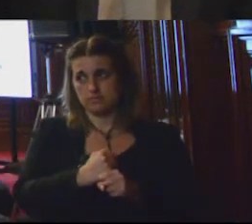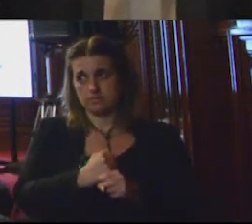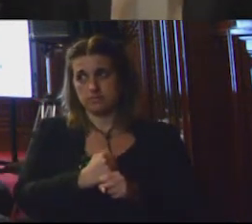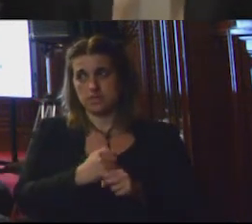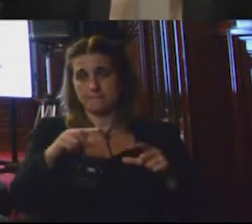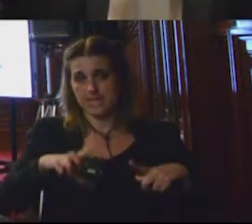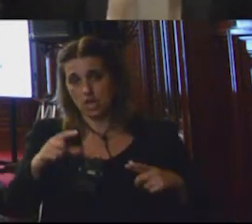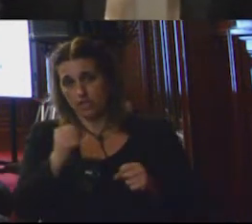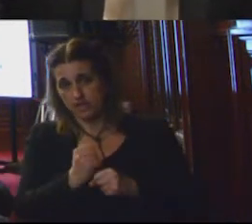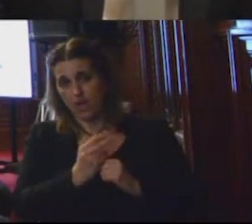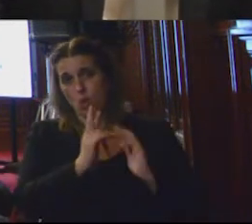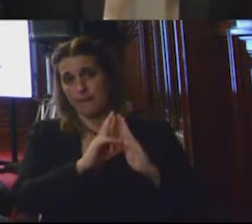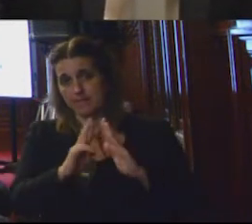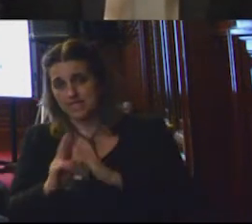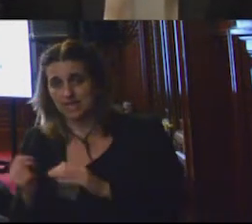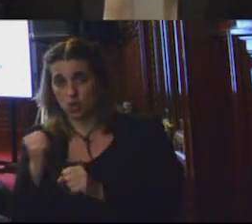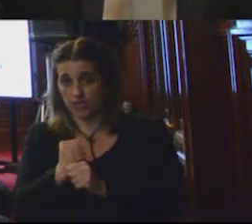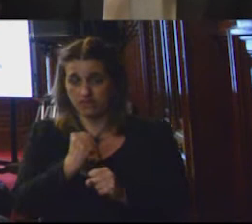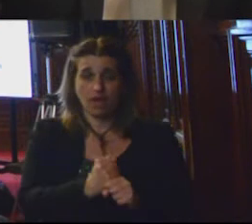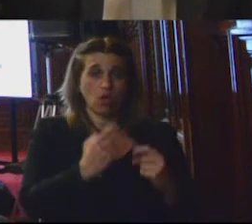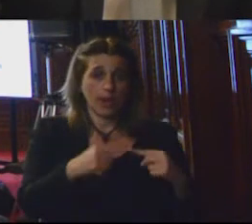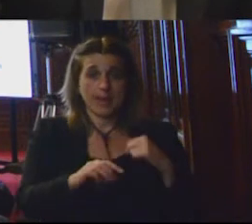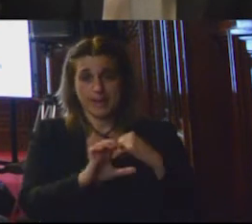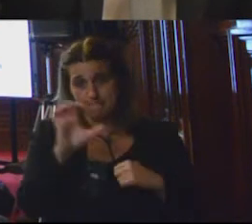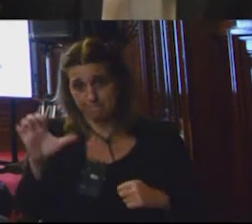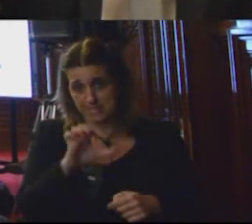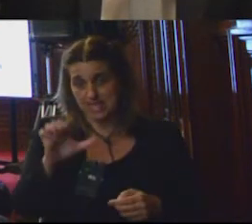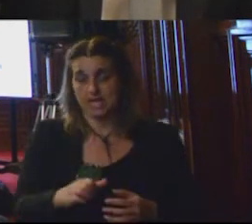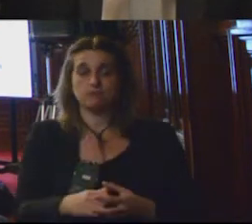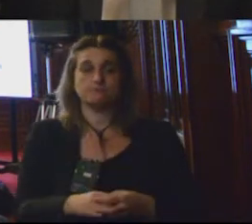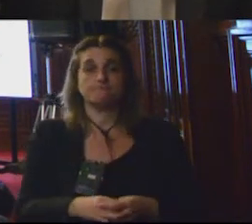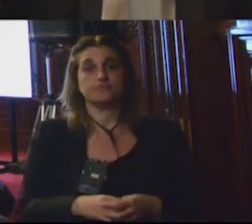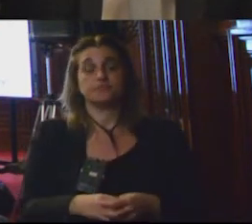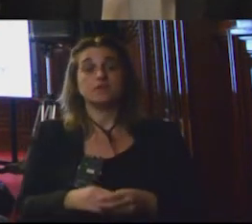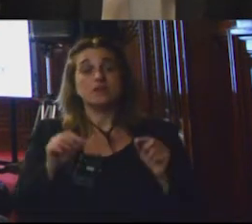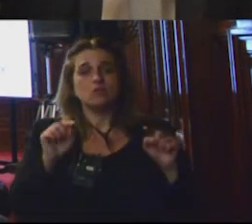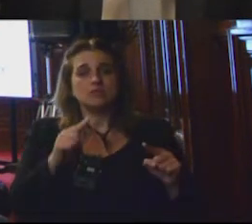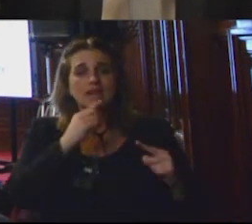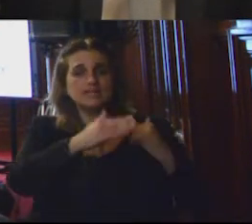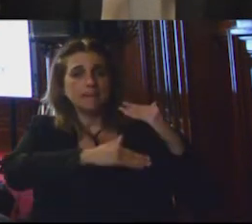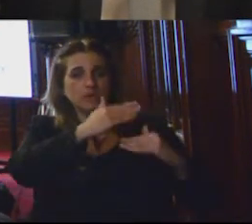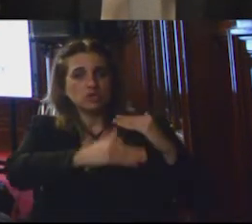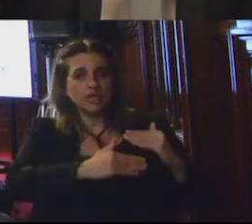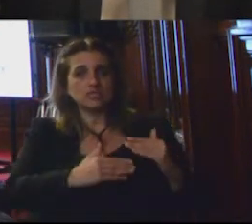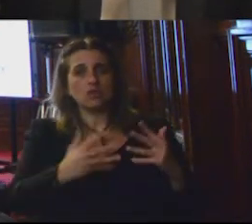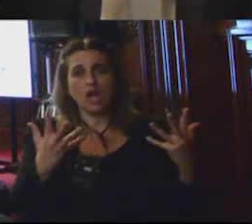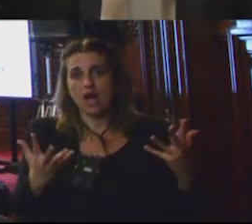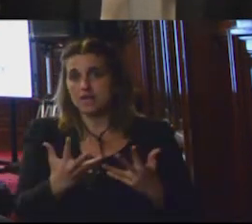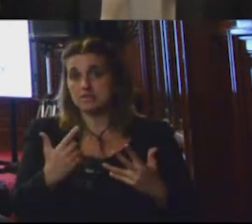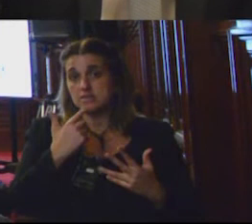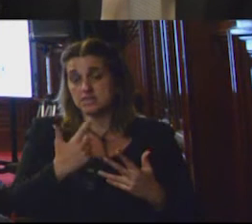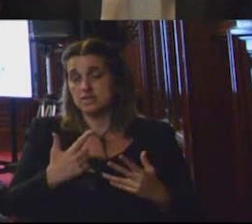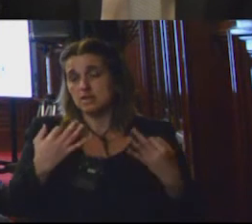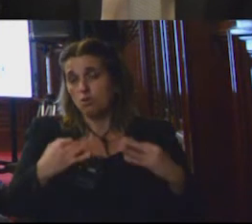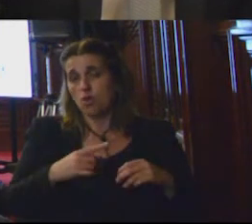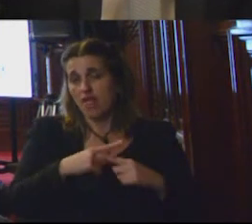dos trabalhadores, dos empregadores e especialistas. Nesse processo de garantir a ampla discussão democrática da matéria,